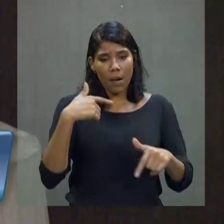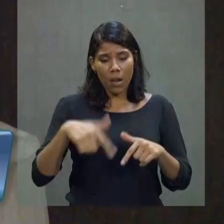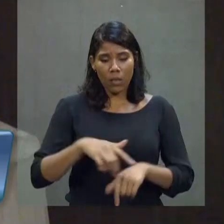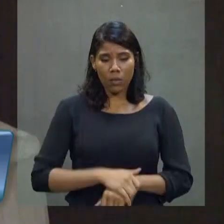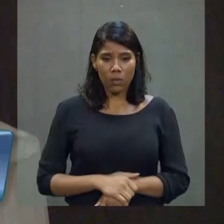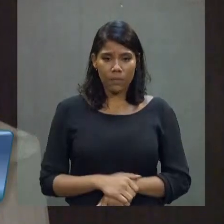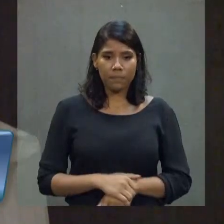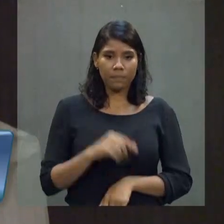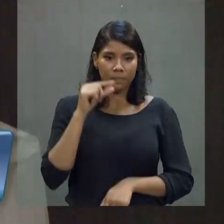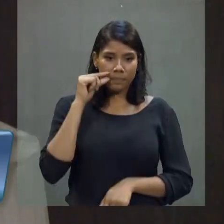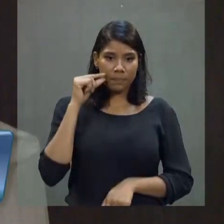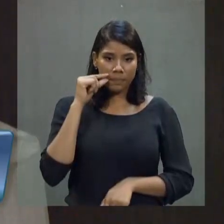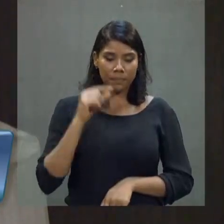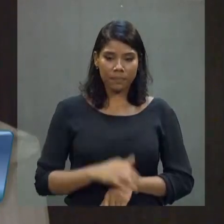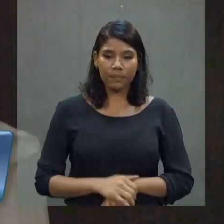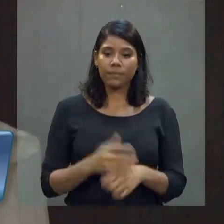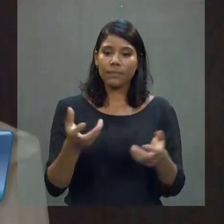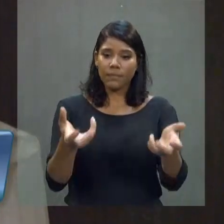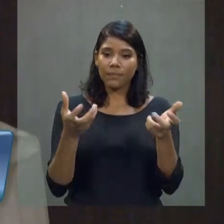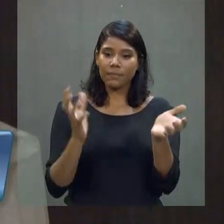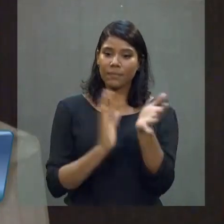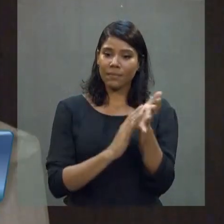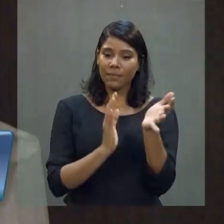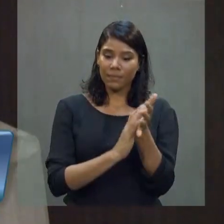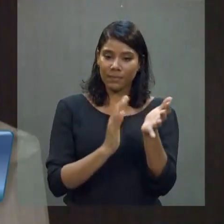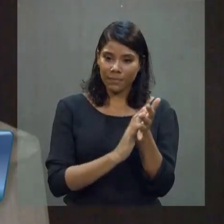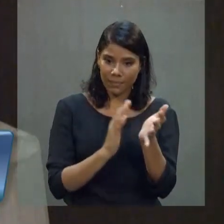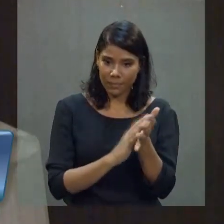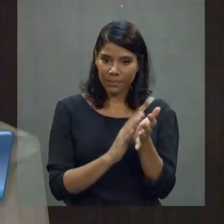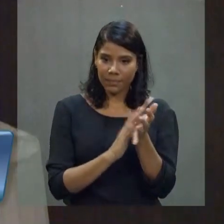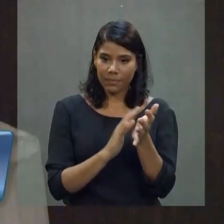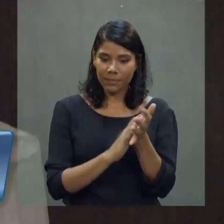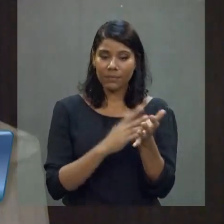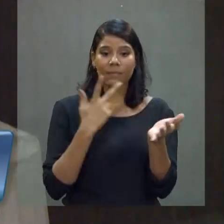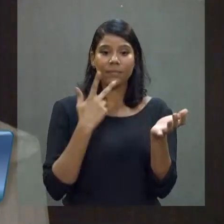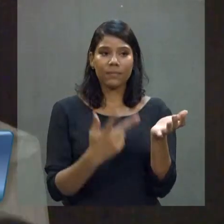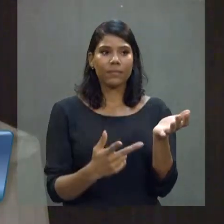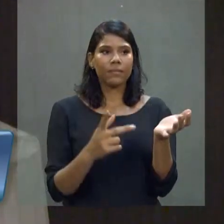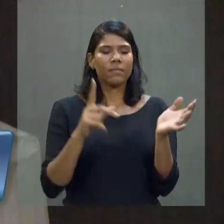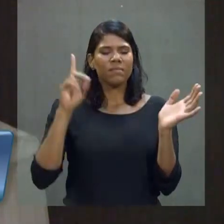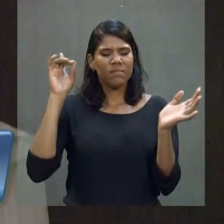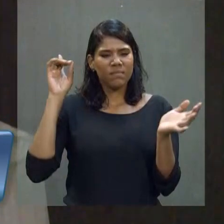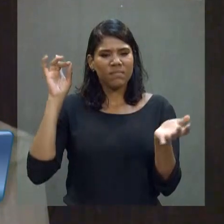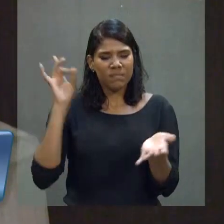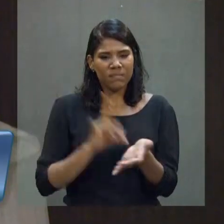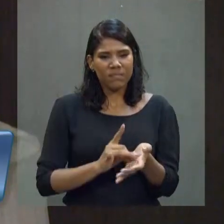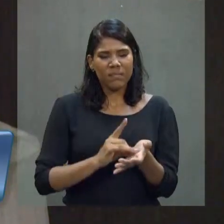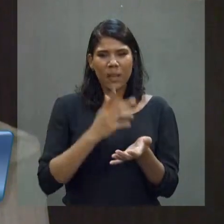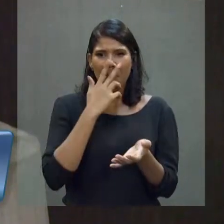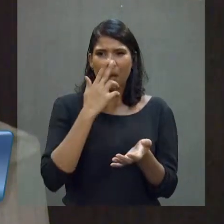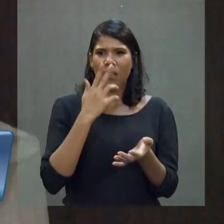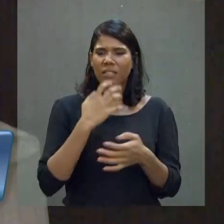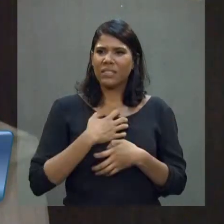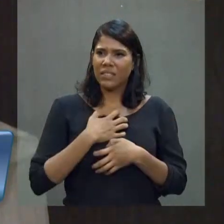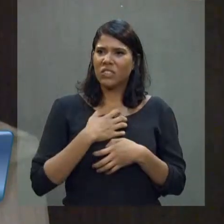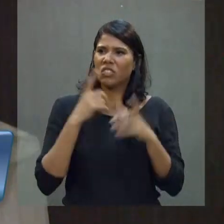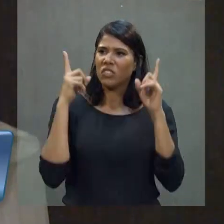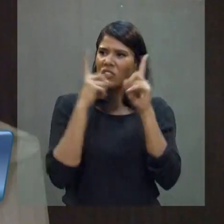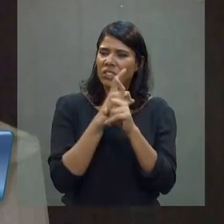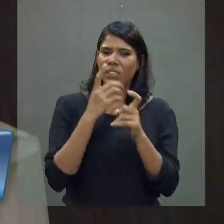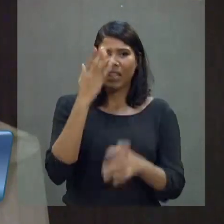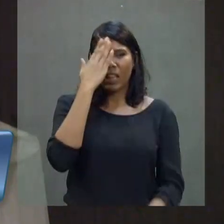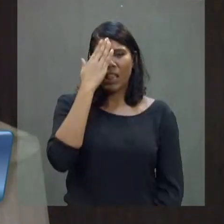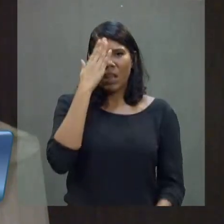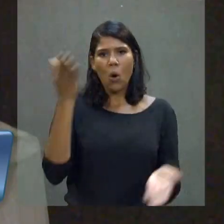Felipe. Deputado, eu queria lhe parabenizar e dizer que é até difícil entender hoje, em